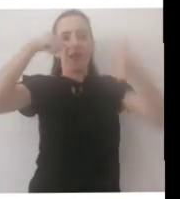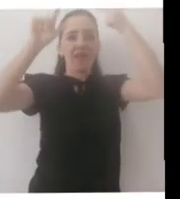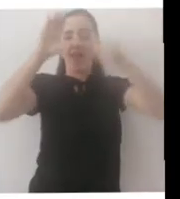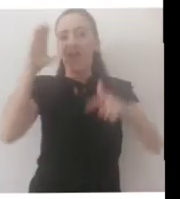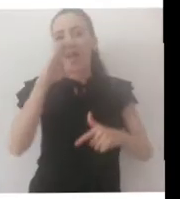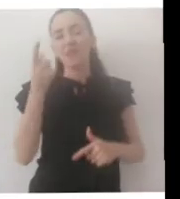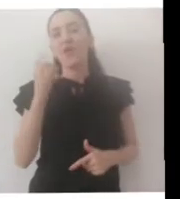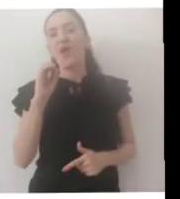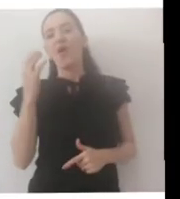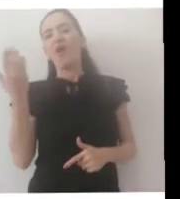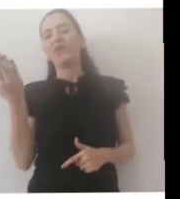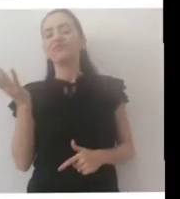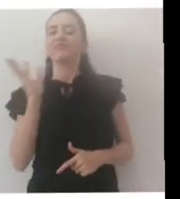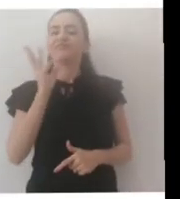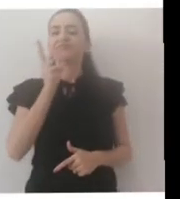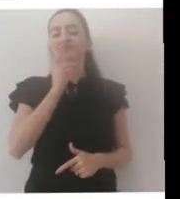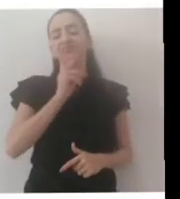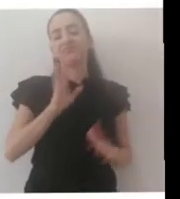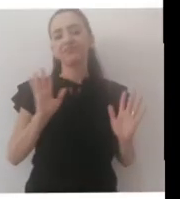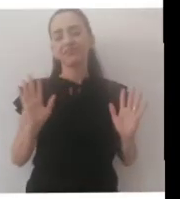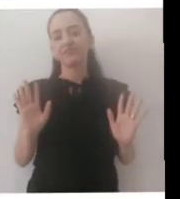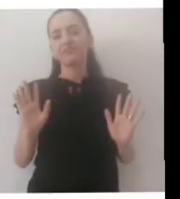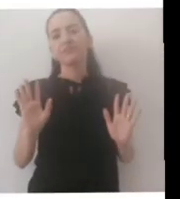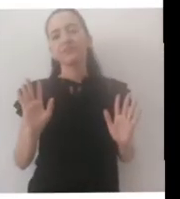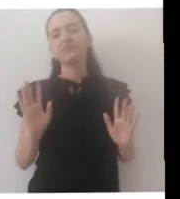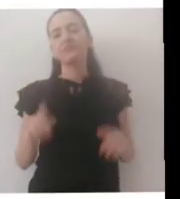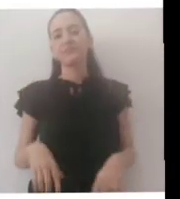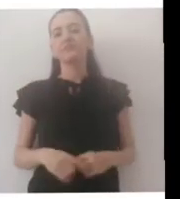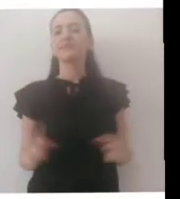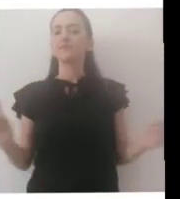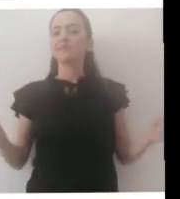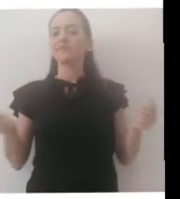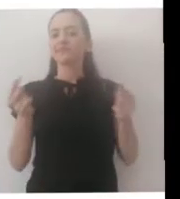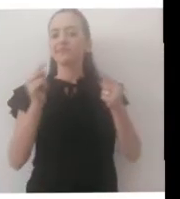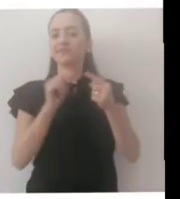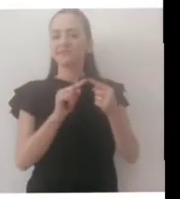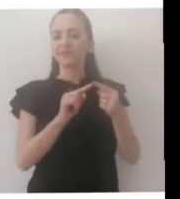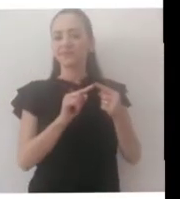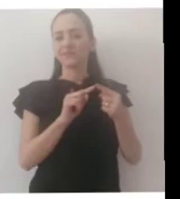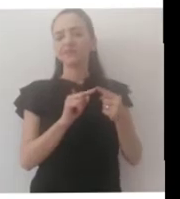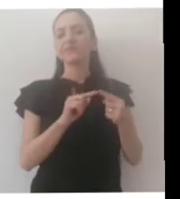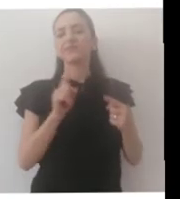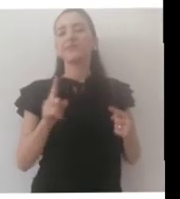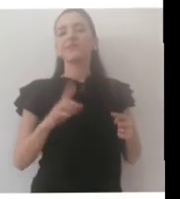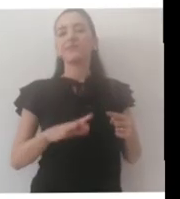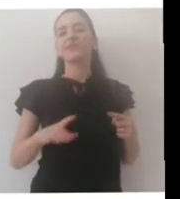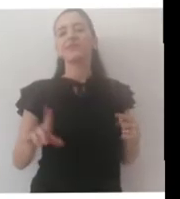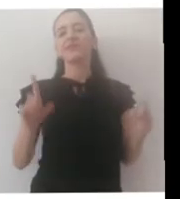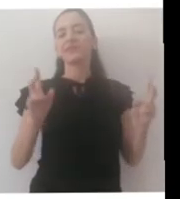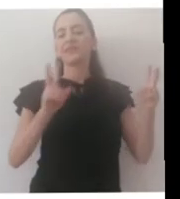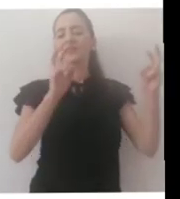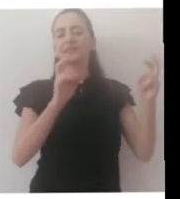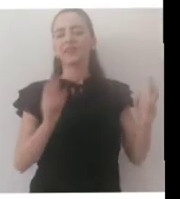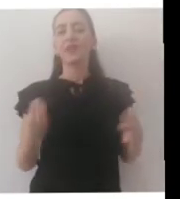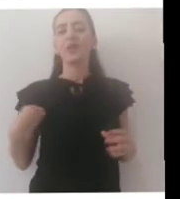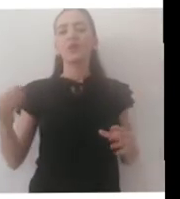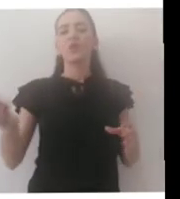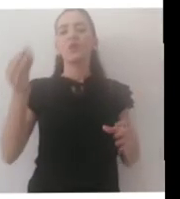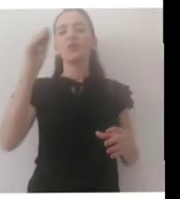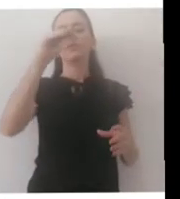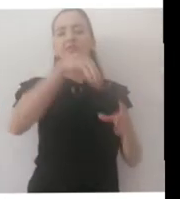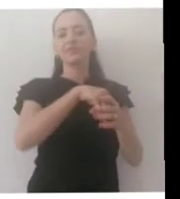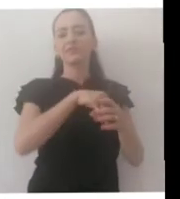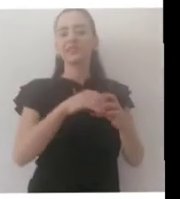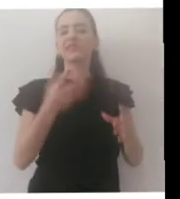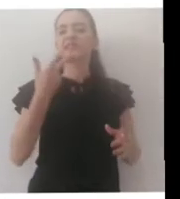estimuladoras para o desenvolvimento de crianças do período operatório concreto, ou seja, de 7 anos a 11. Aí ele fala justamente isso,